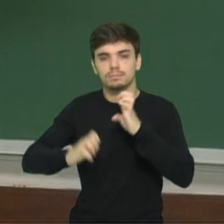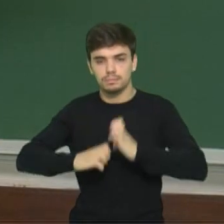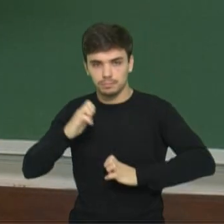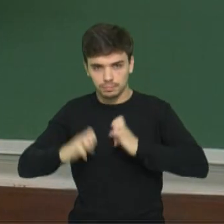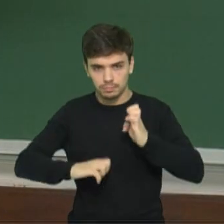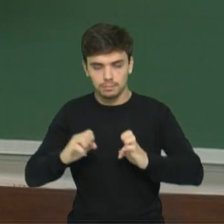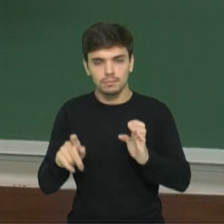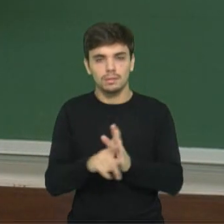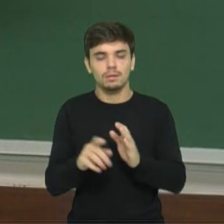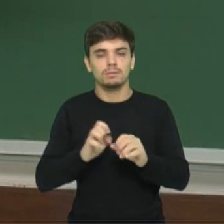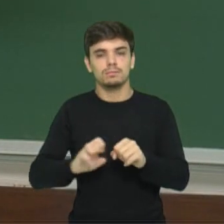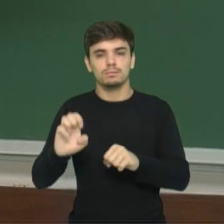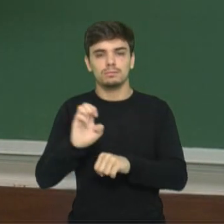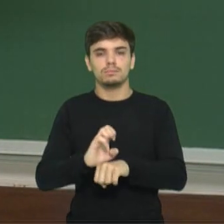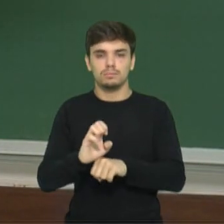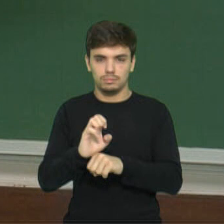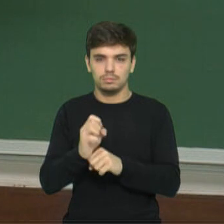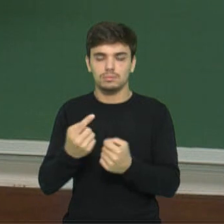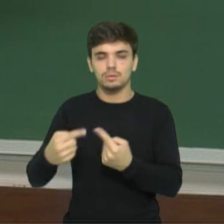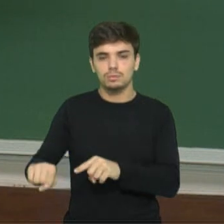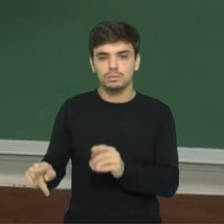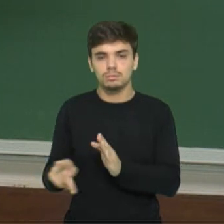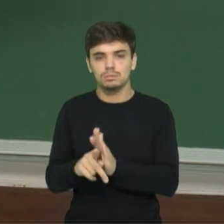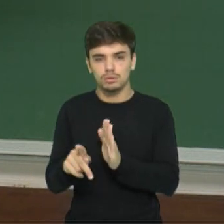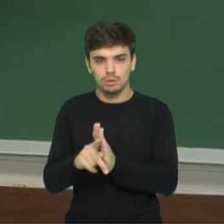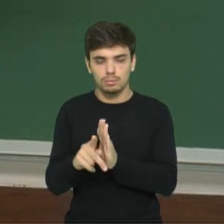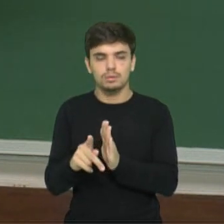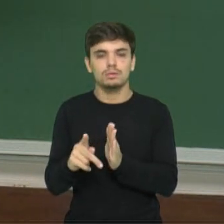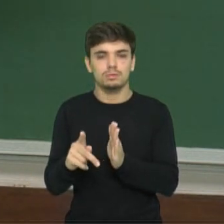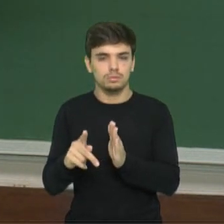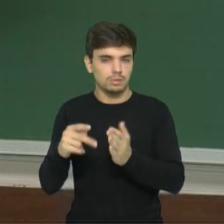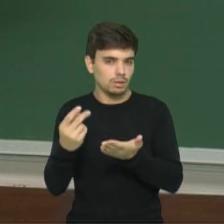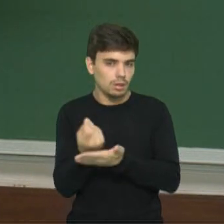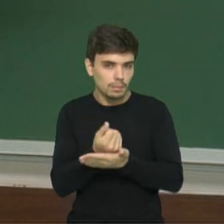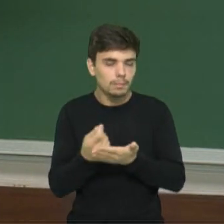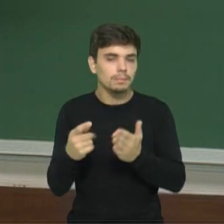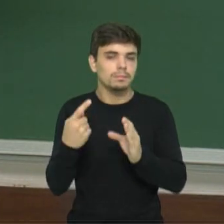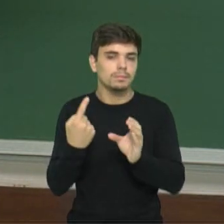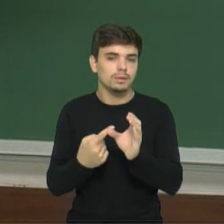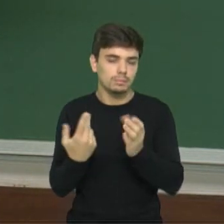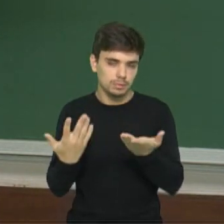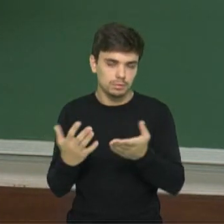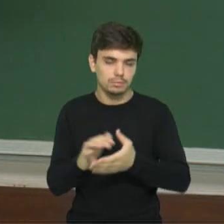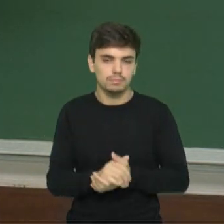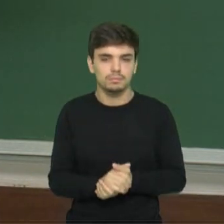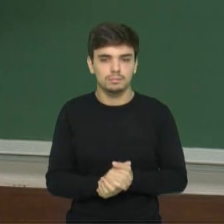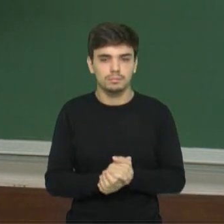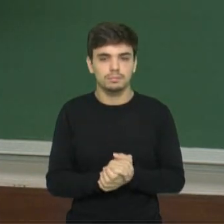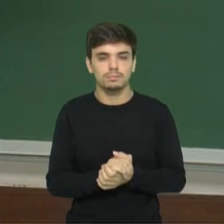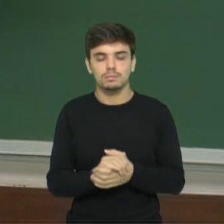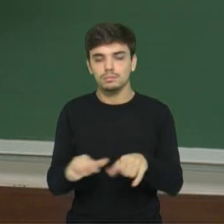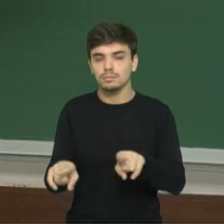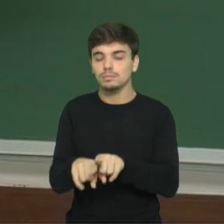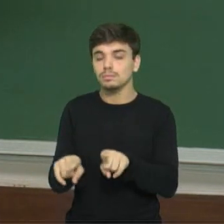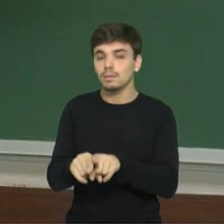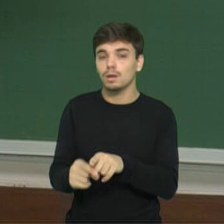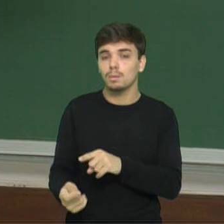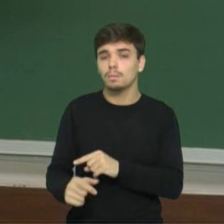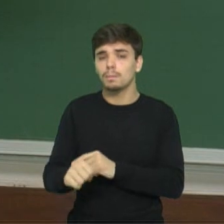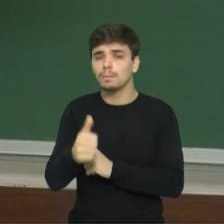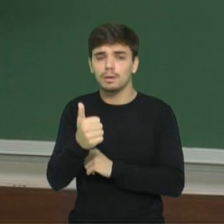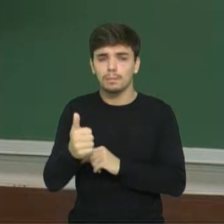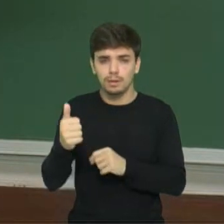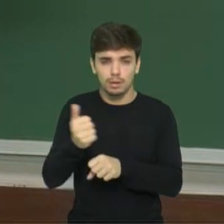empresas estatais. Então, contrariando aí aos interesses do capitalismo norte-americano, né? No primeiro ano do governo Allende, a economia